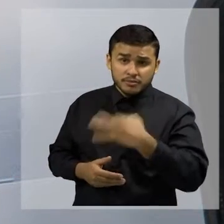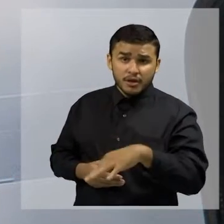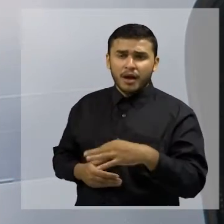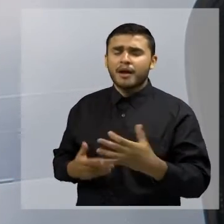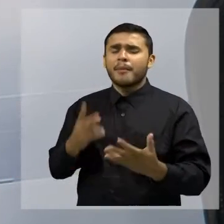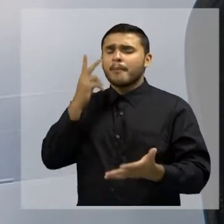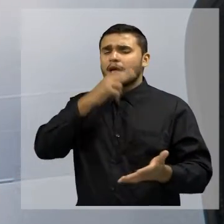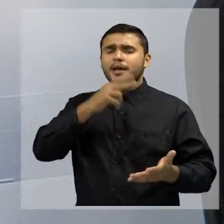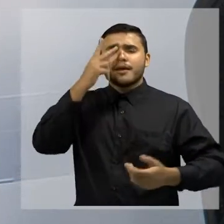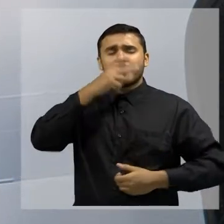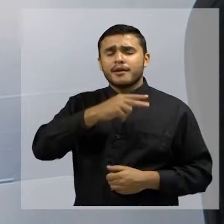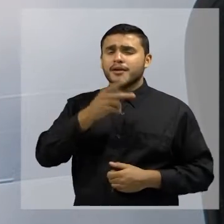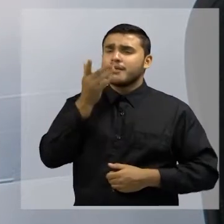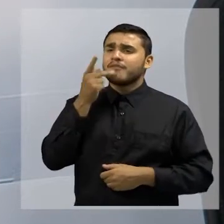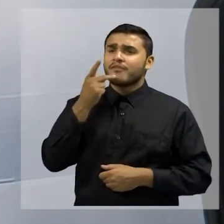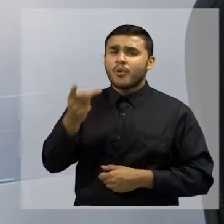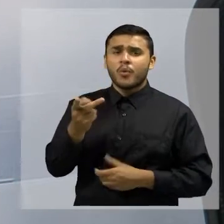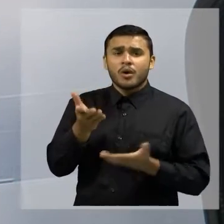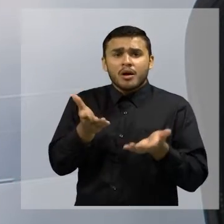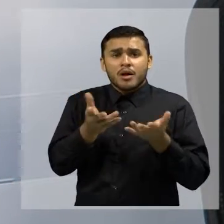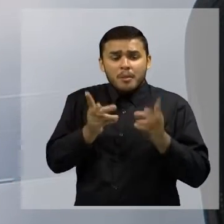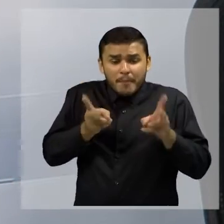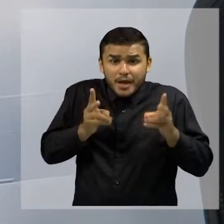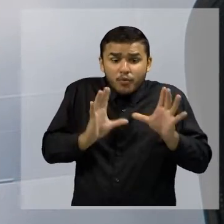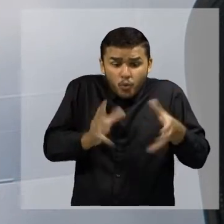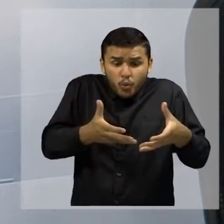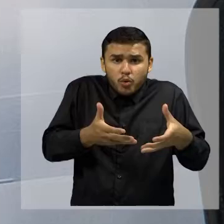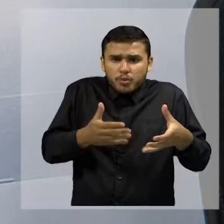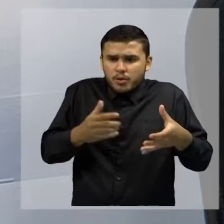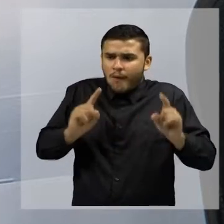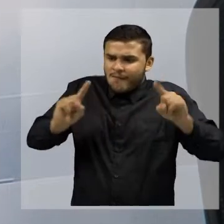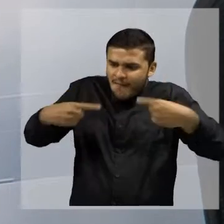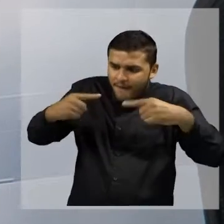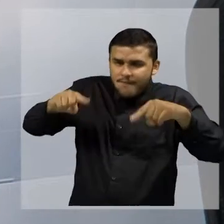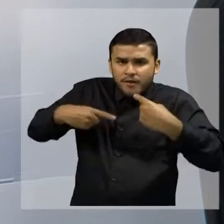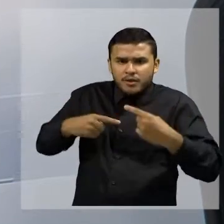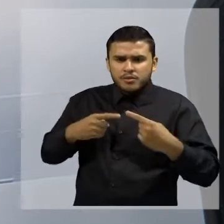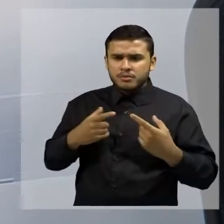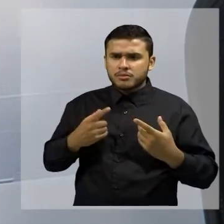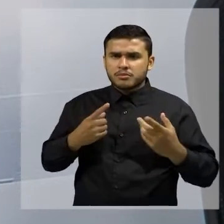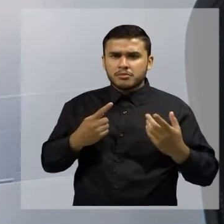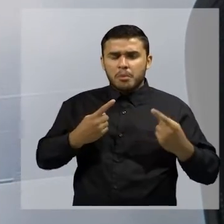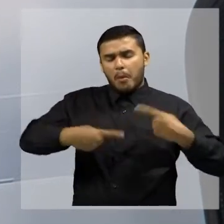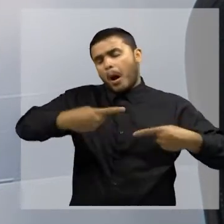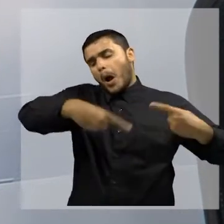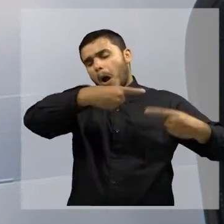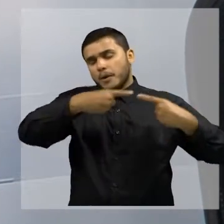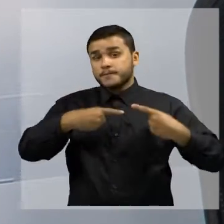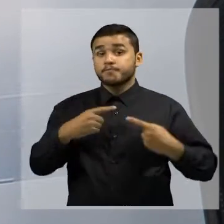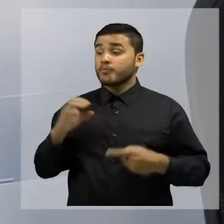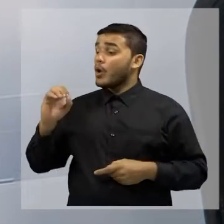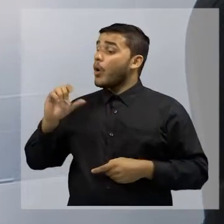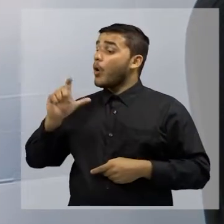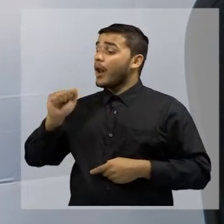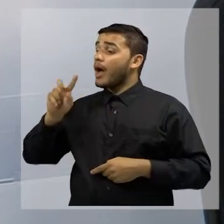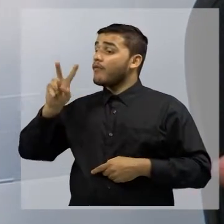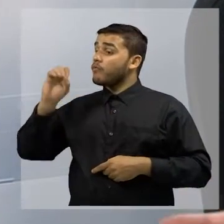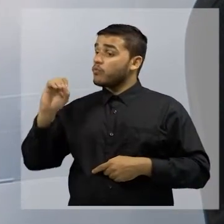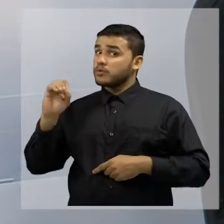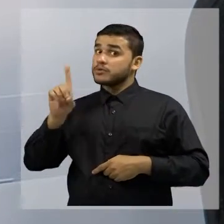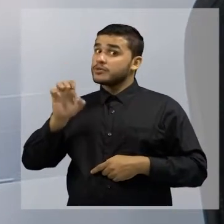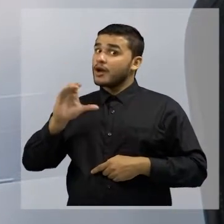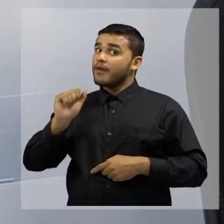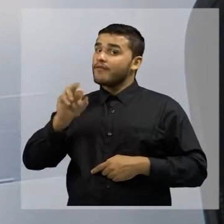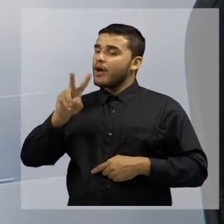todo minando membros desse mesmo governo. É um caso bem específico, eu acabei de falar, esse é o Olavo de Carvalho e o filho vereador